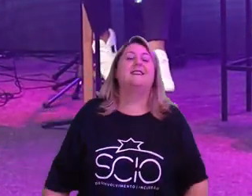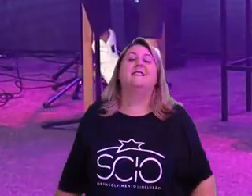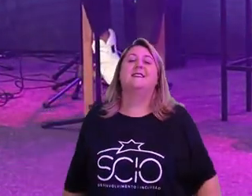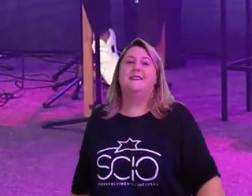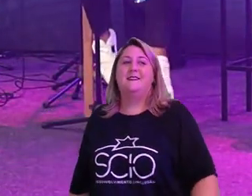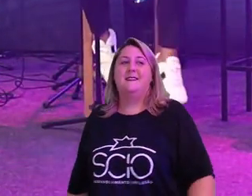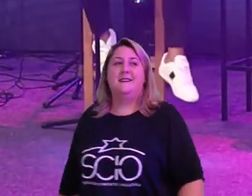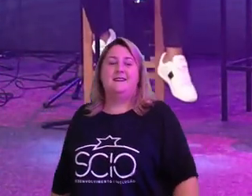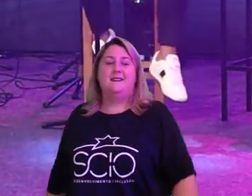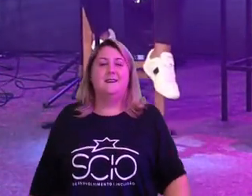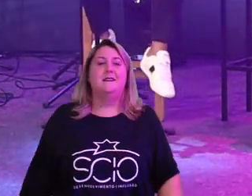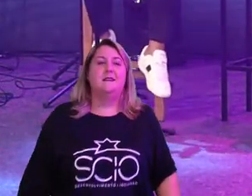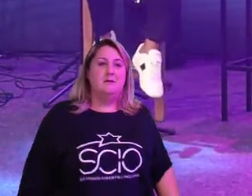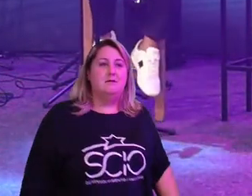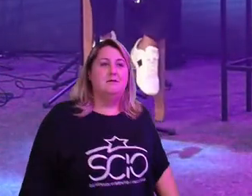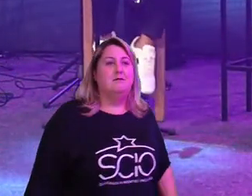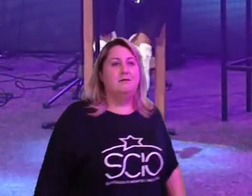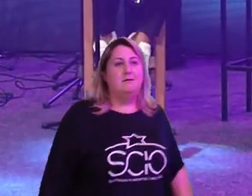suor.